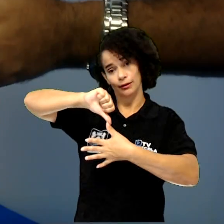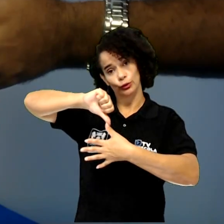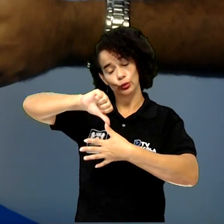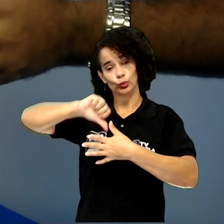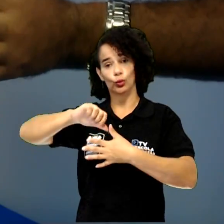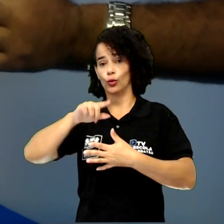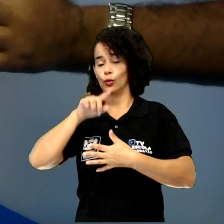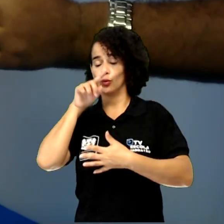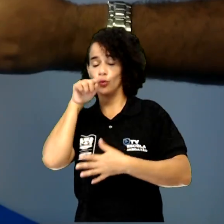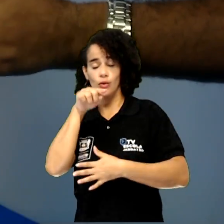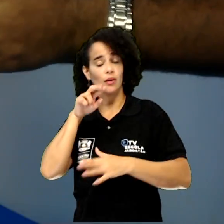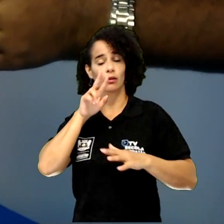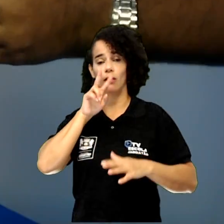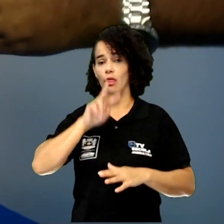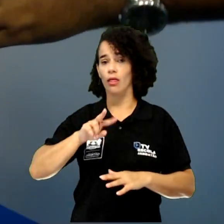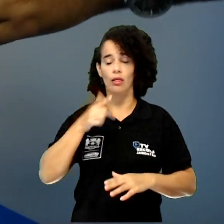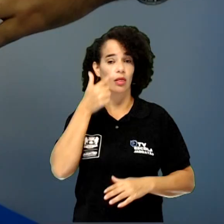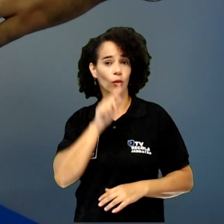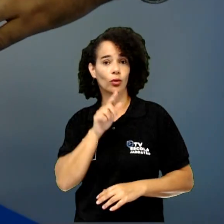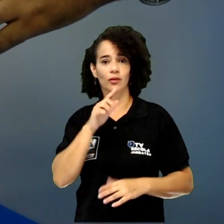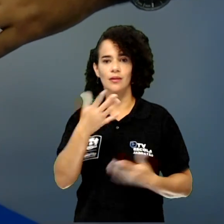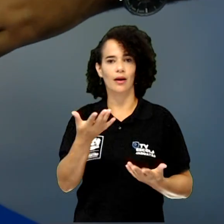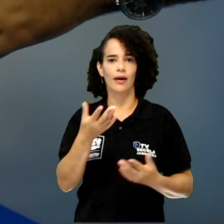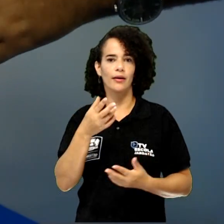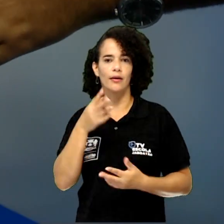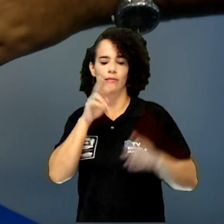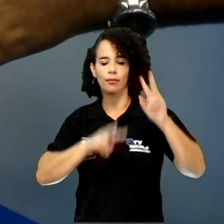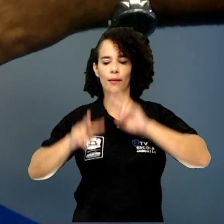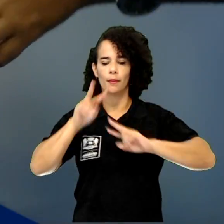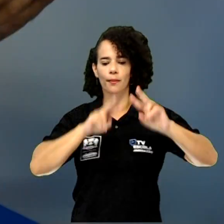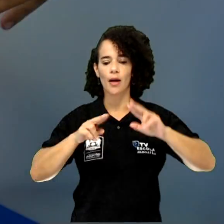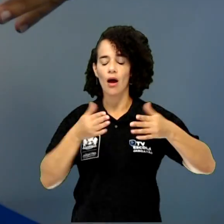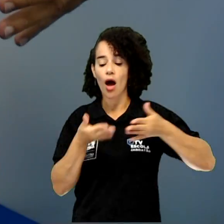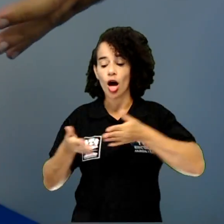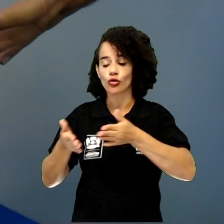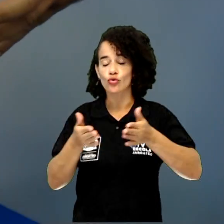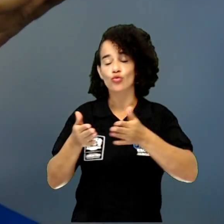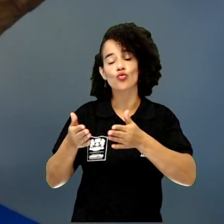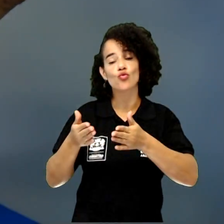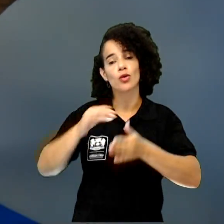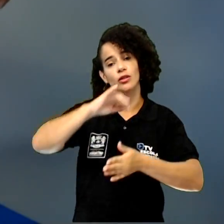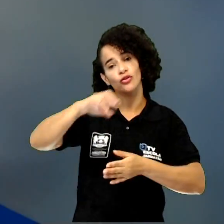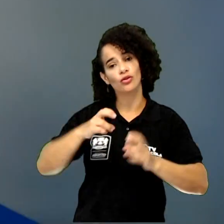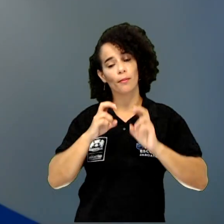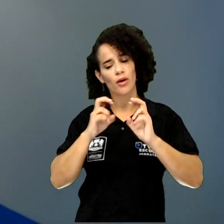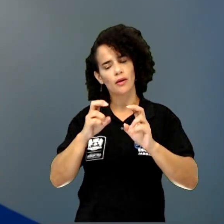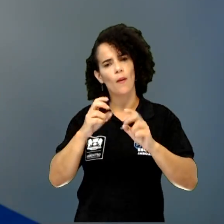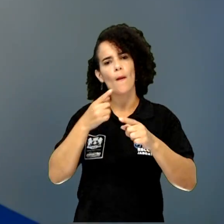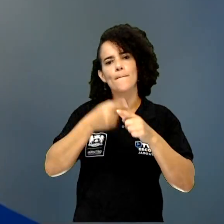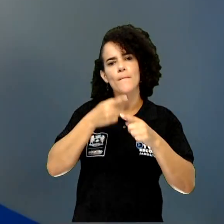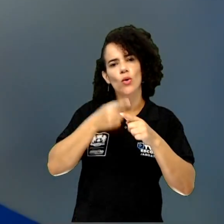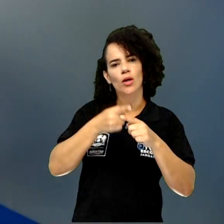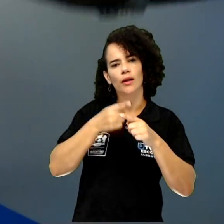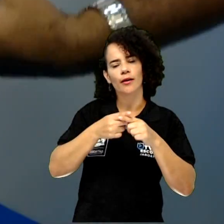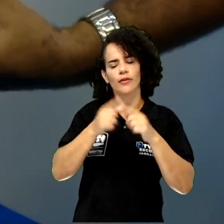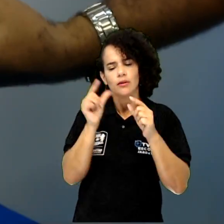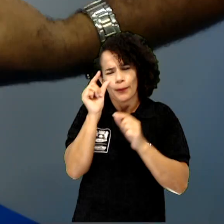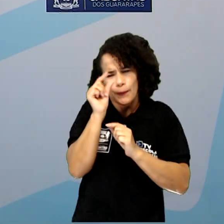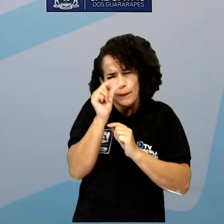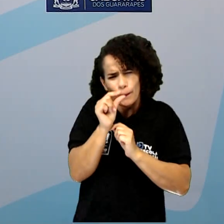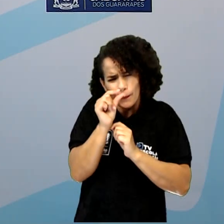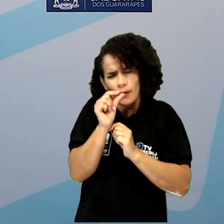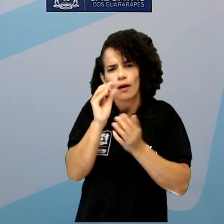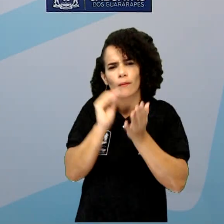visualizar aqui, ó, as ruas de Jaboatão. Por quê? Porque foi tão reduzido o planeta para caber